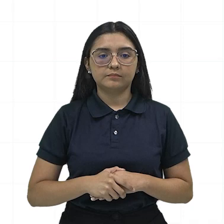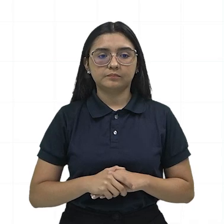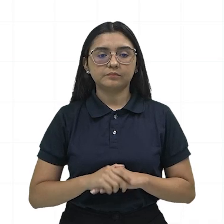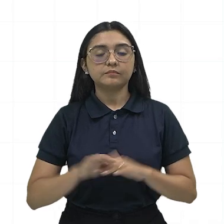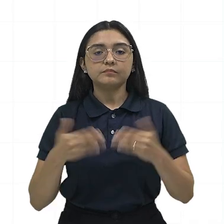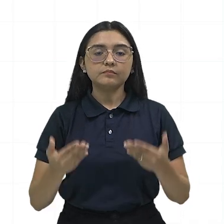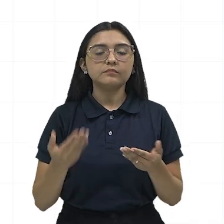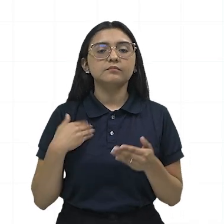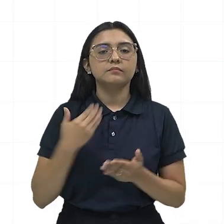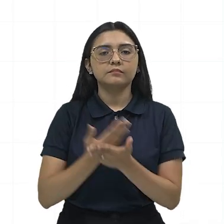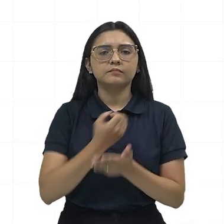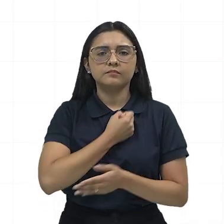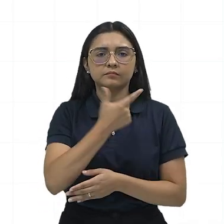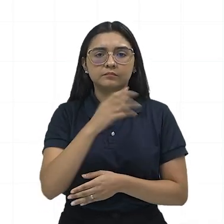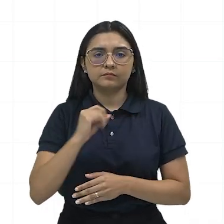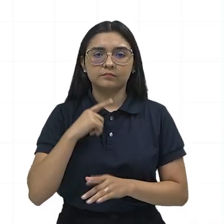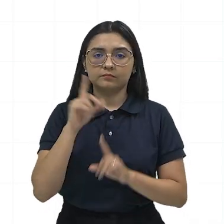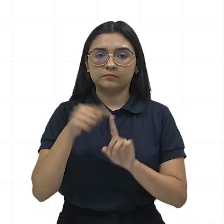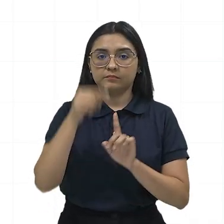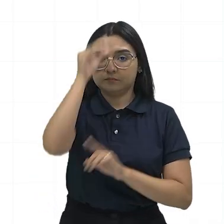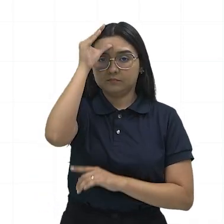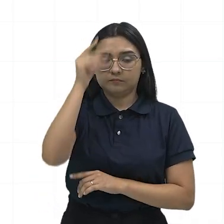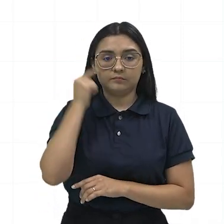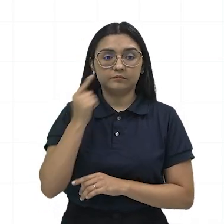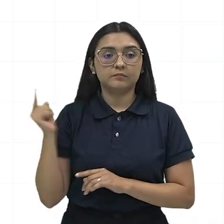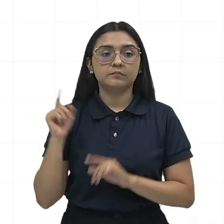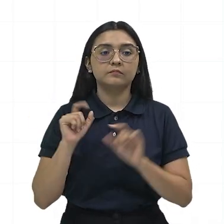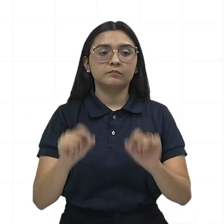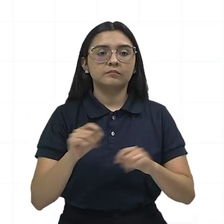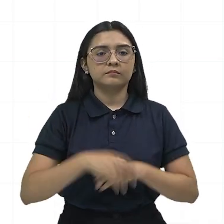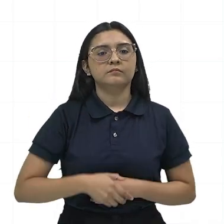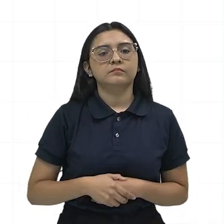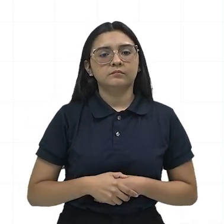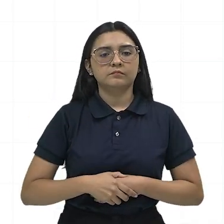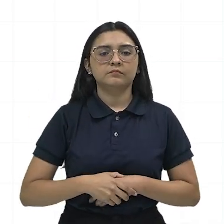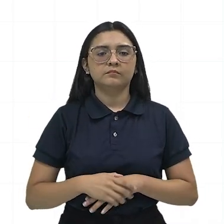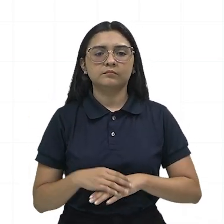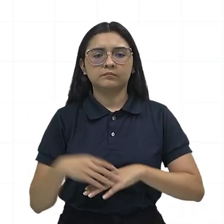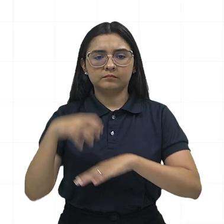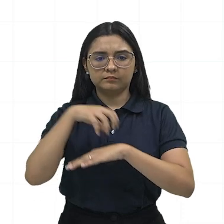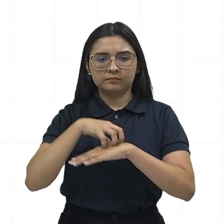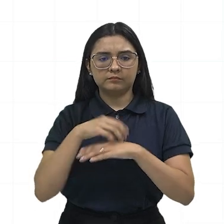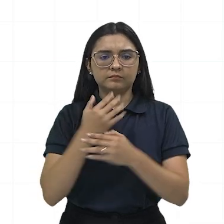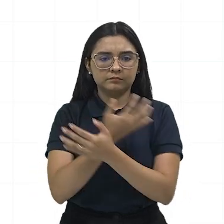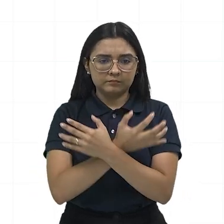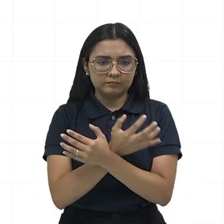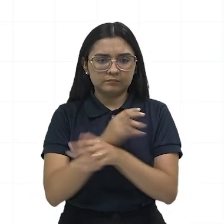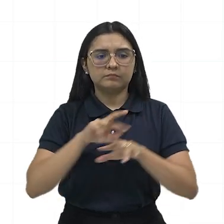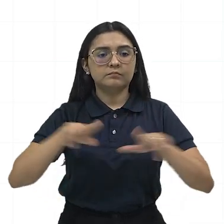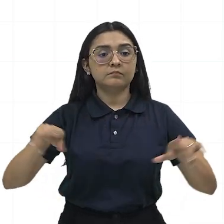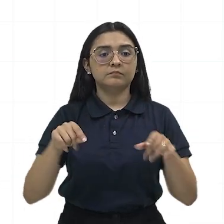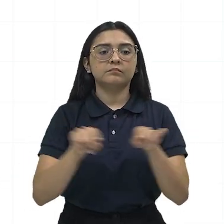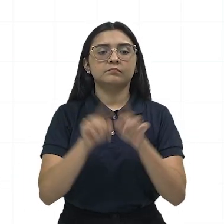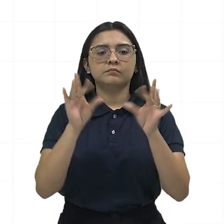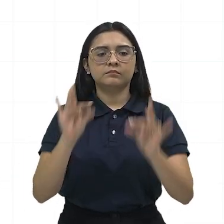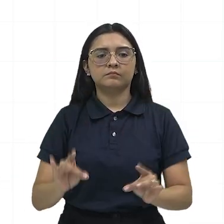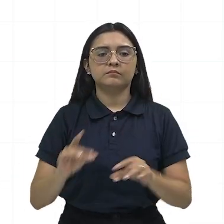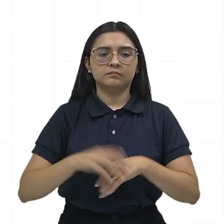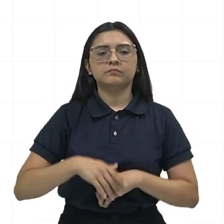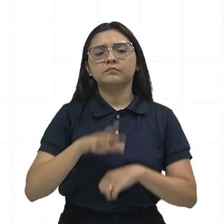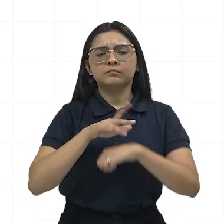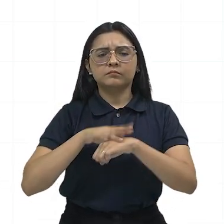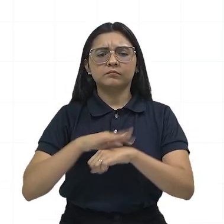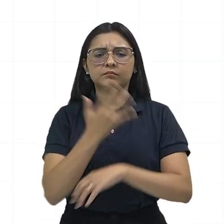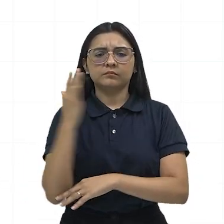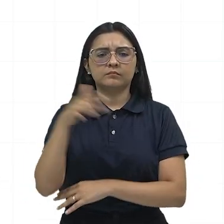Na nossa aula de número 20, objeto de conhecimento, diversidade do reino animal. E no detalhamento,